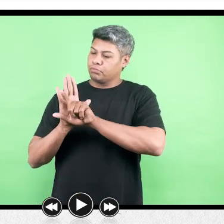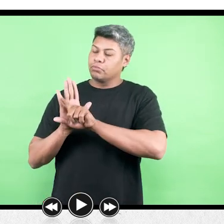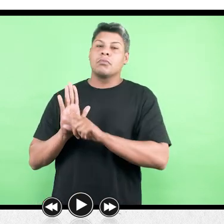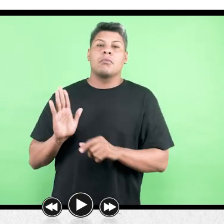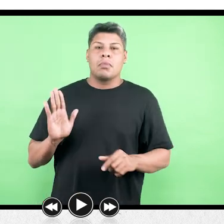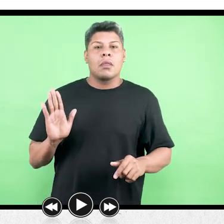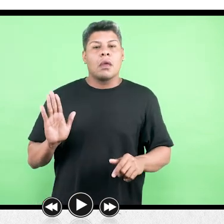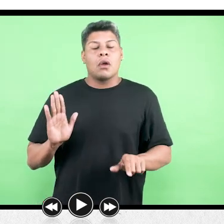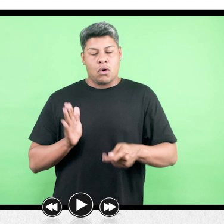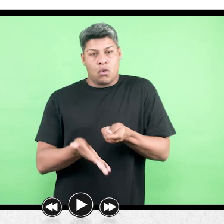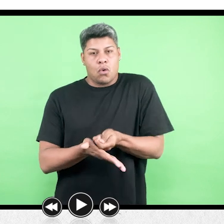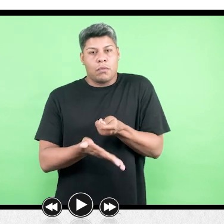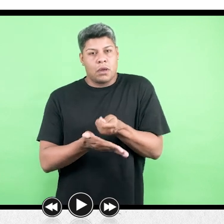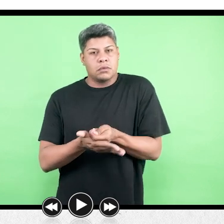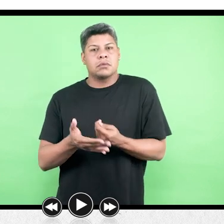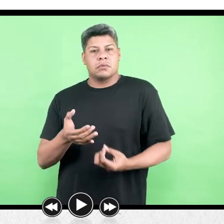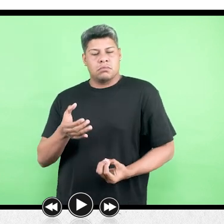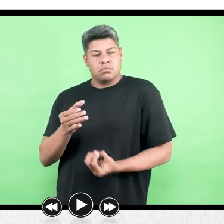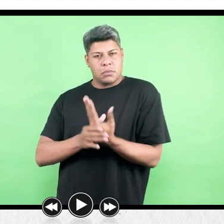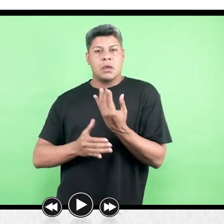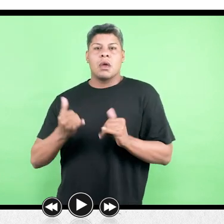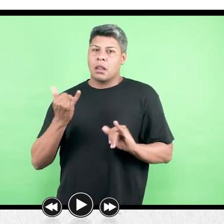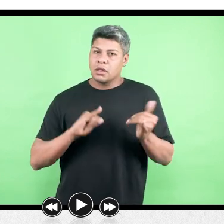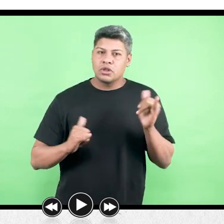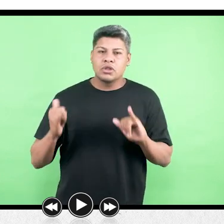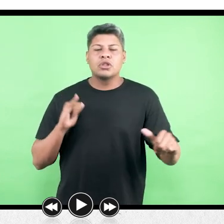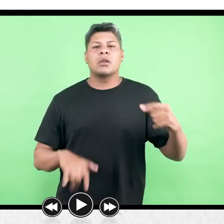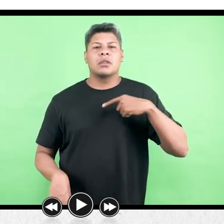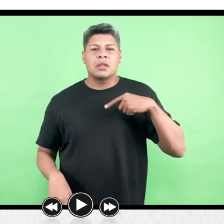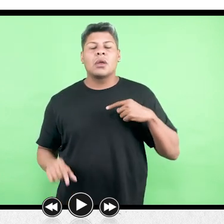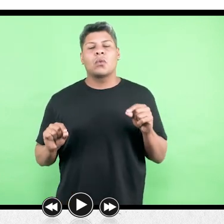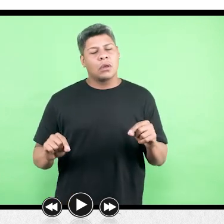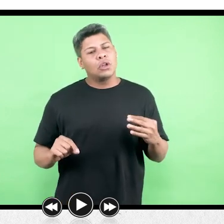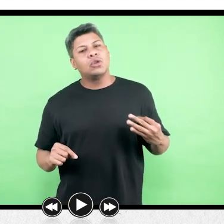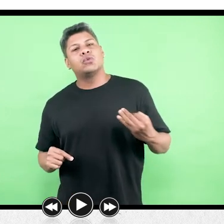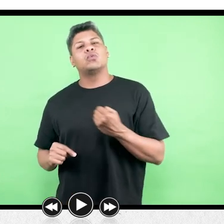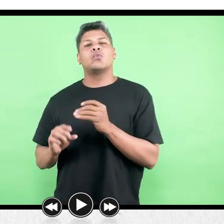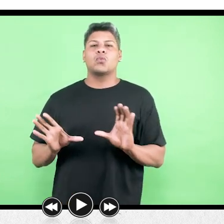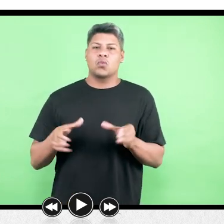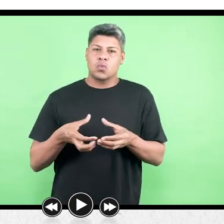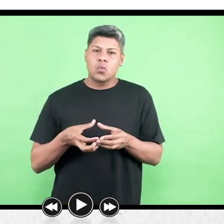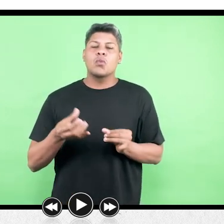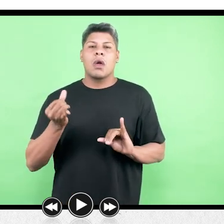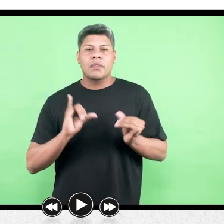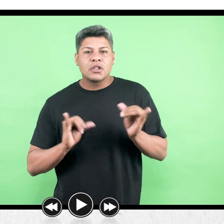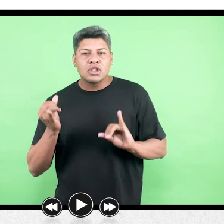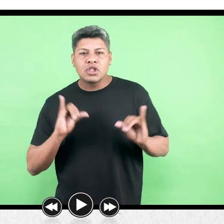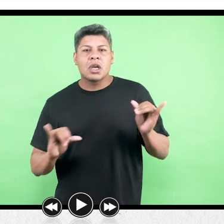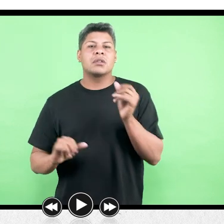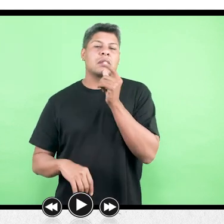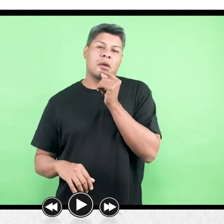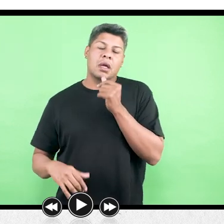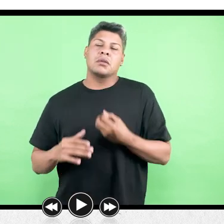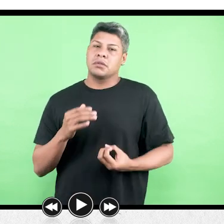ela é oriunda da geração de energia elétrica, e aí tem toda a geração hidroenergética é